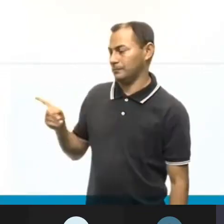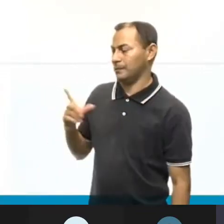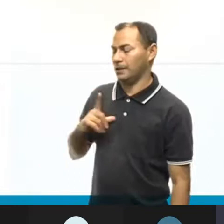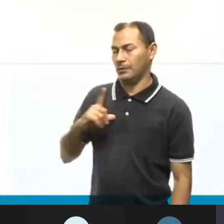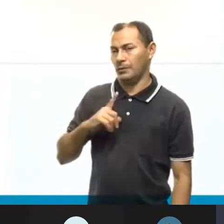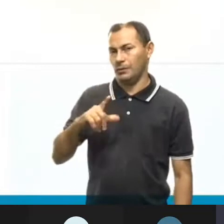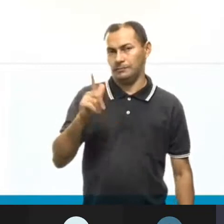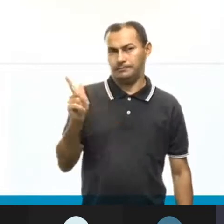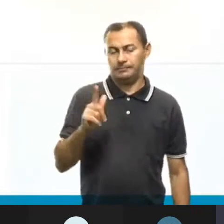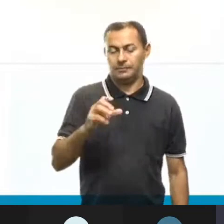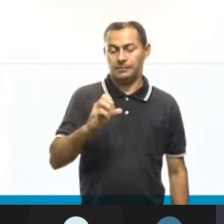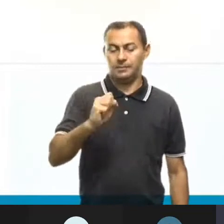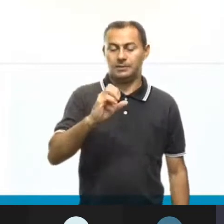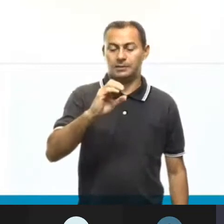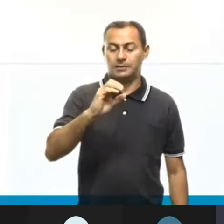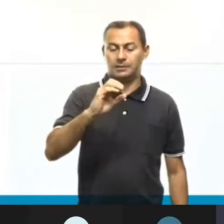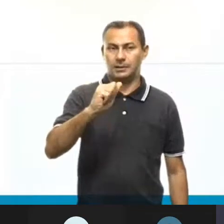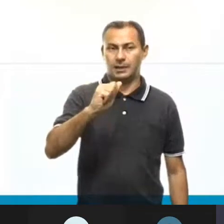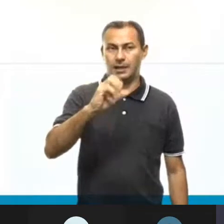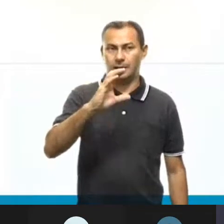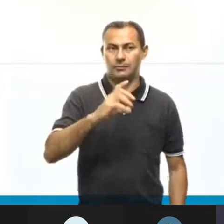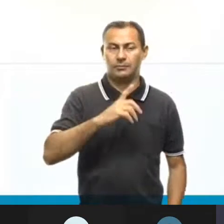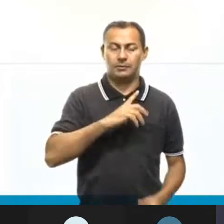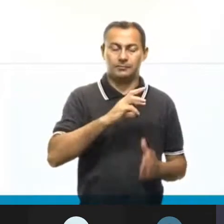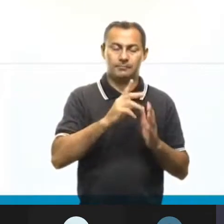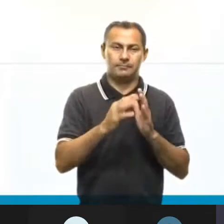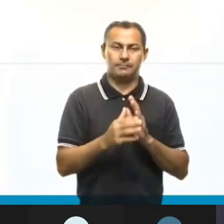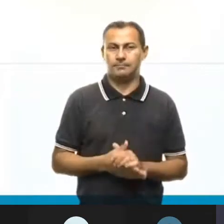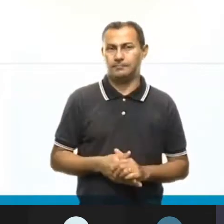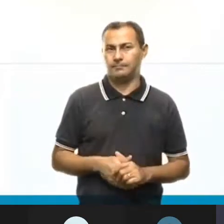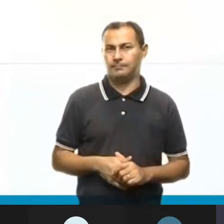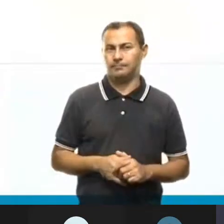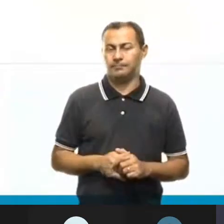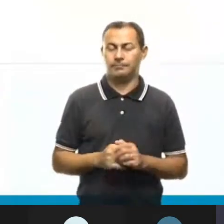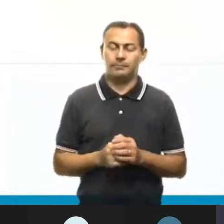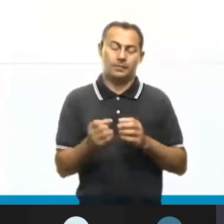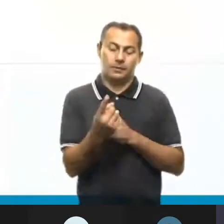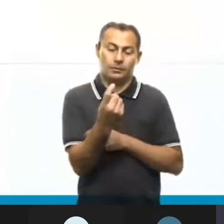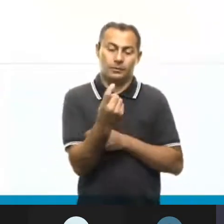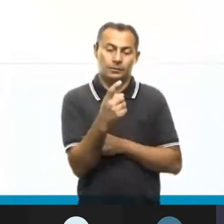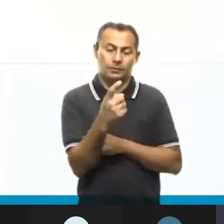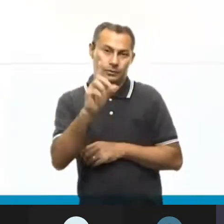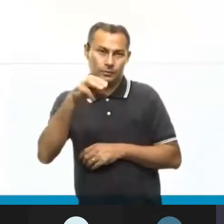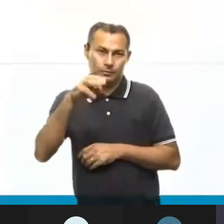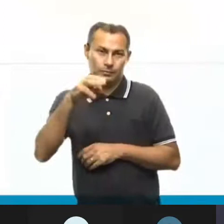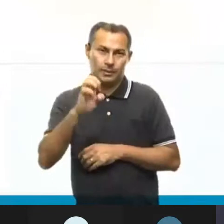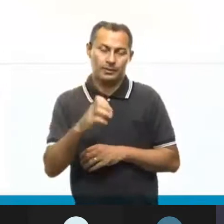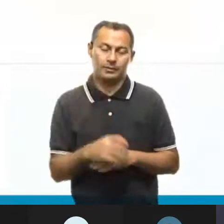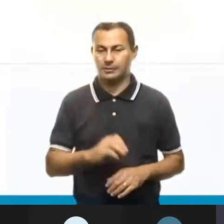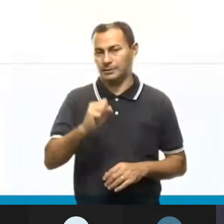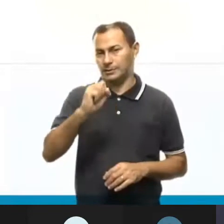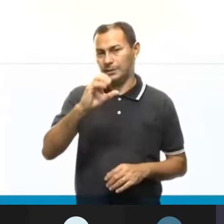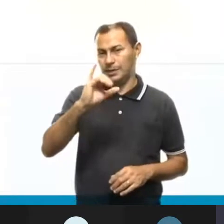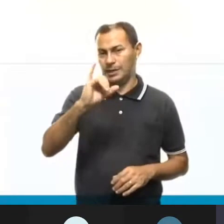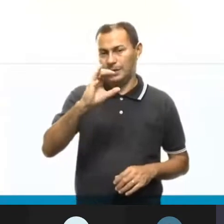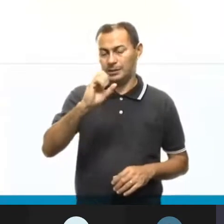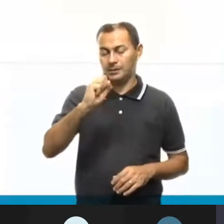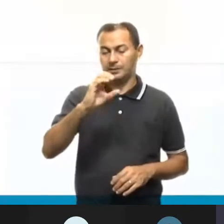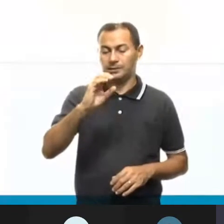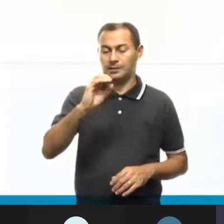temos um outro saco alveolar, ó. Vários alvéolos saindo para um único lúmen. Então, isso é um saco